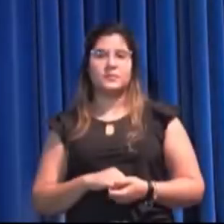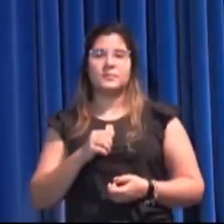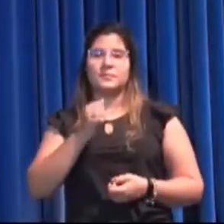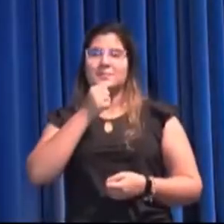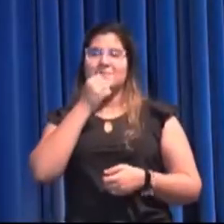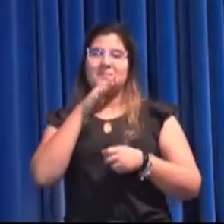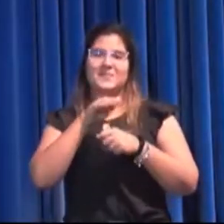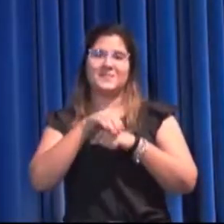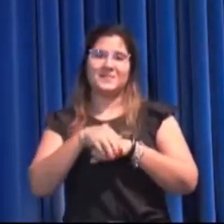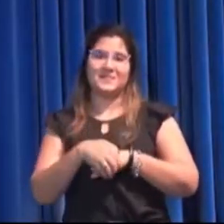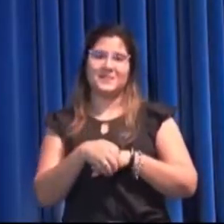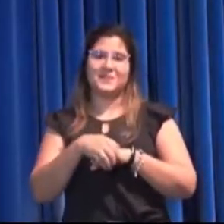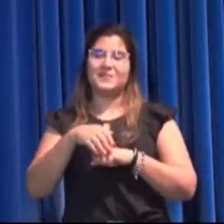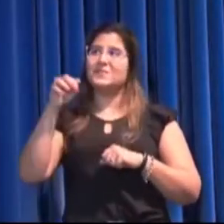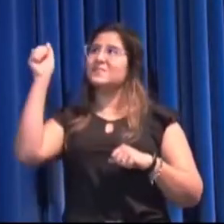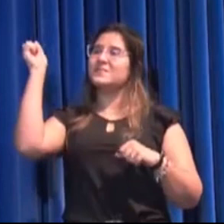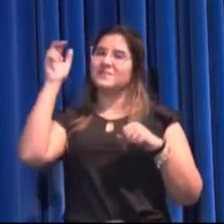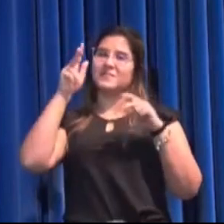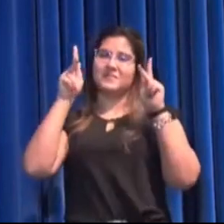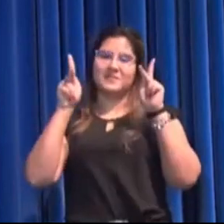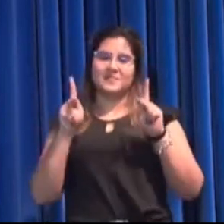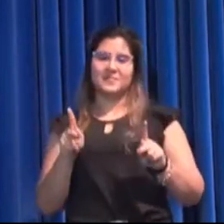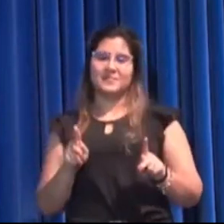Boa noite, graça e paz,